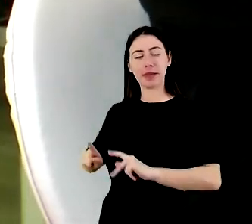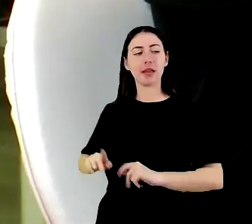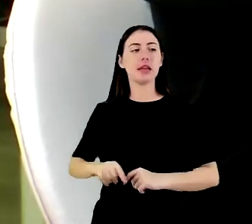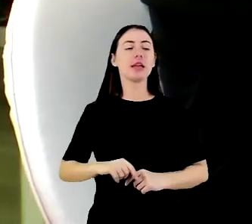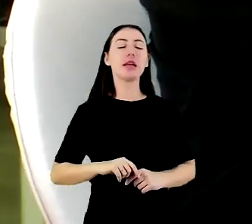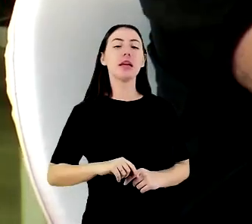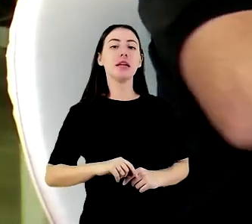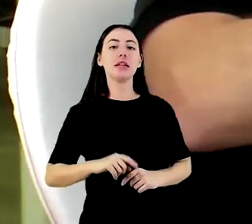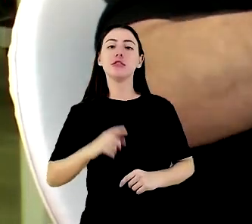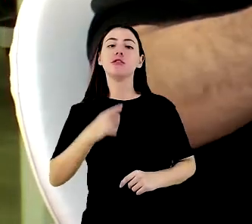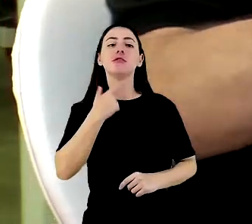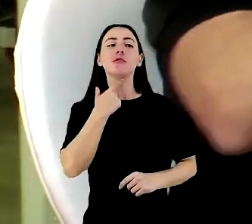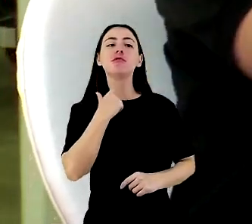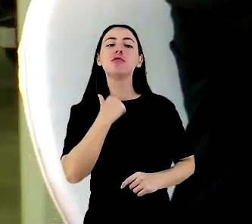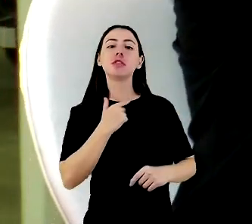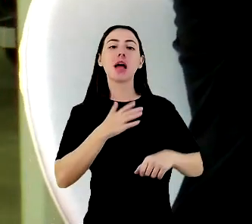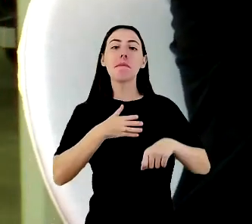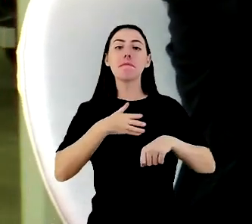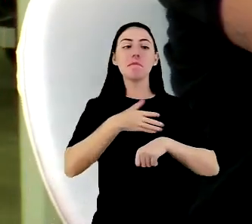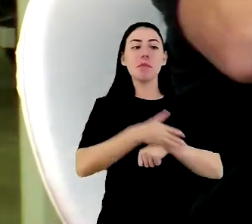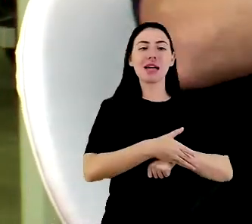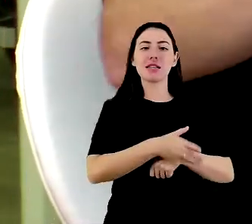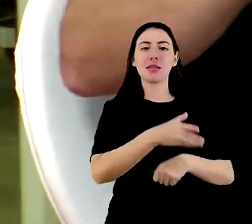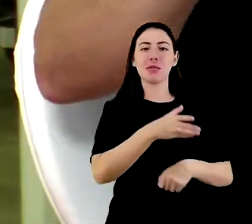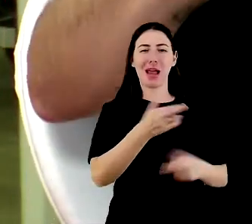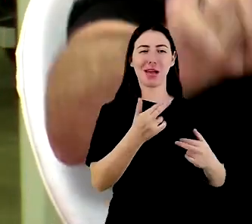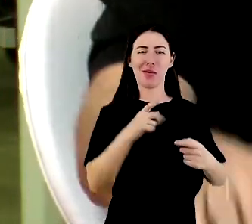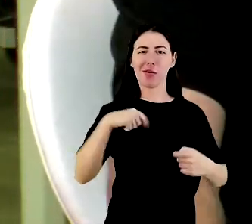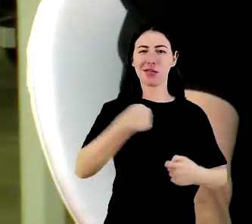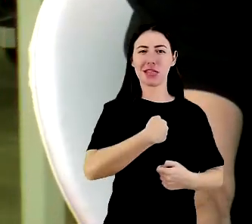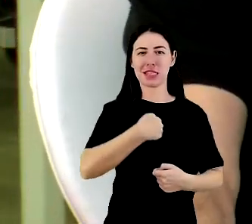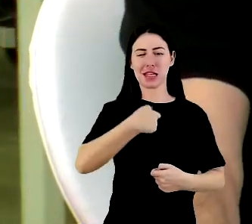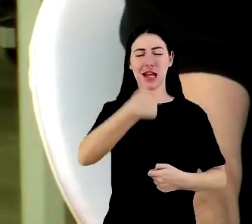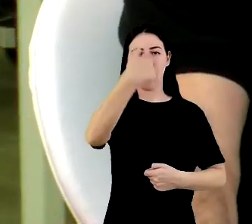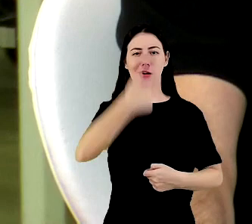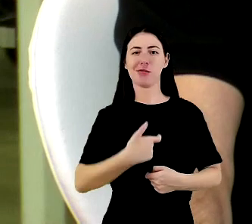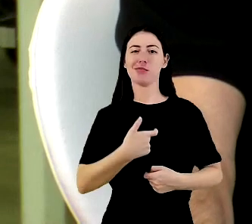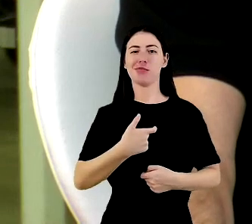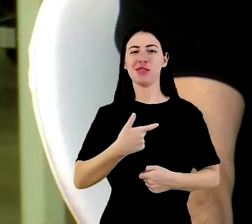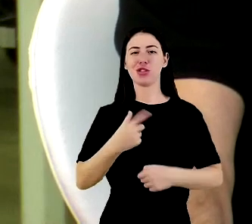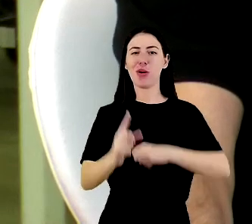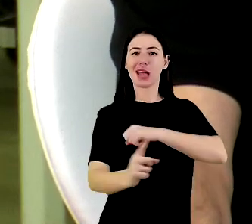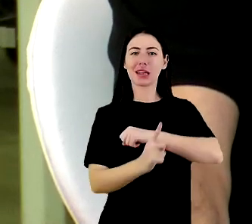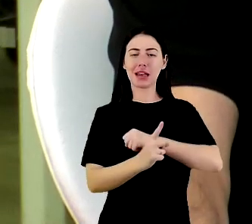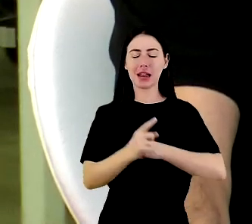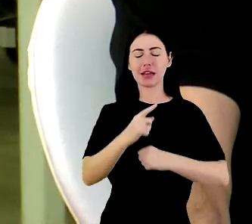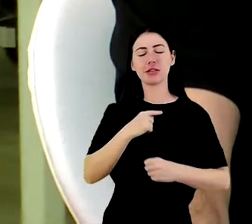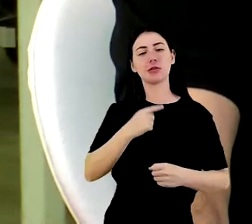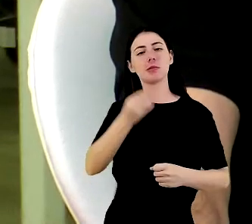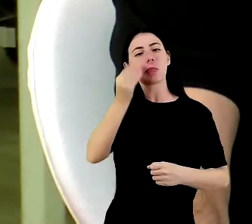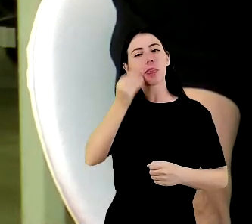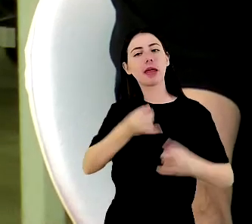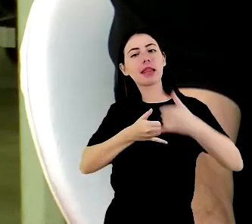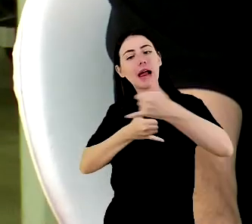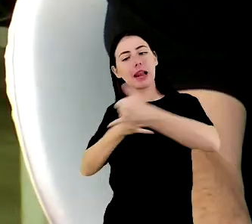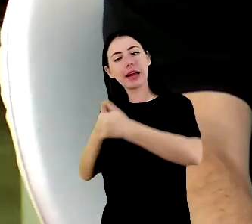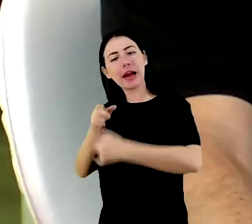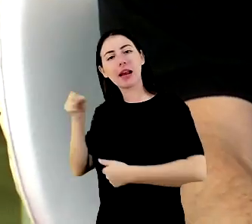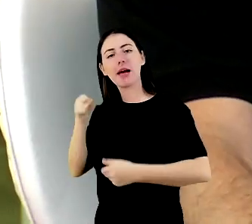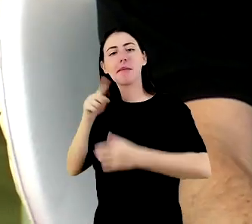Então, participar da jornada, entender onde está o atrito nessa jornada. E a terceira coisa é copiar. Né?